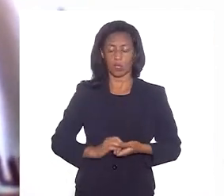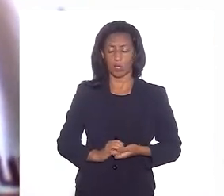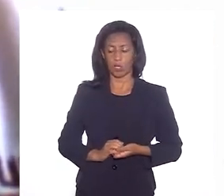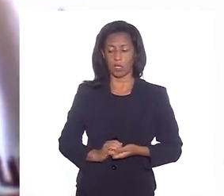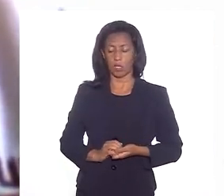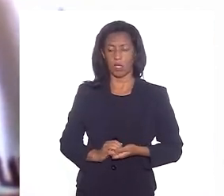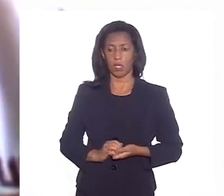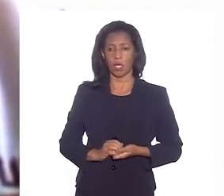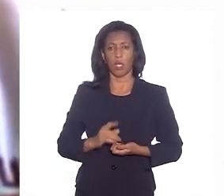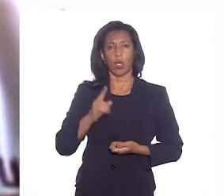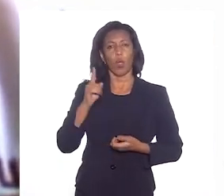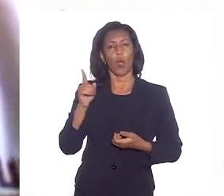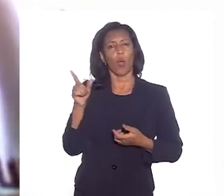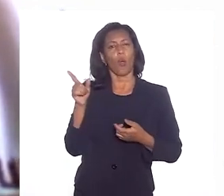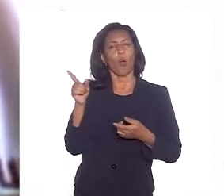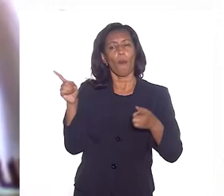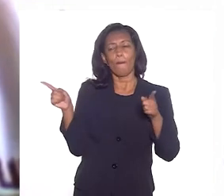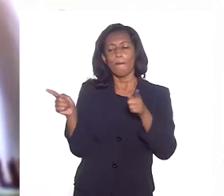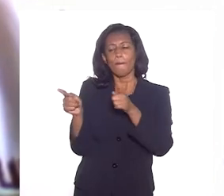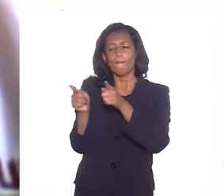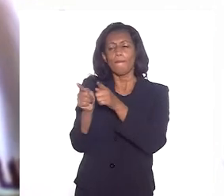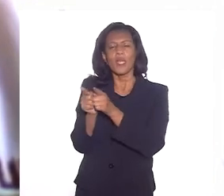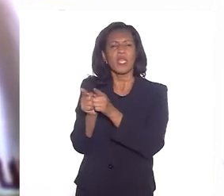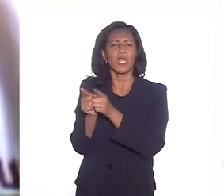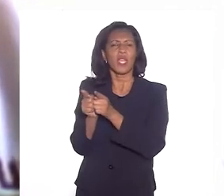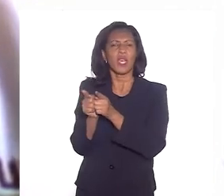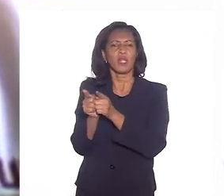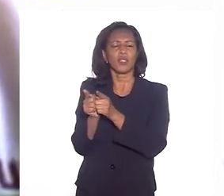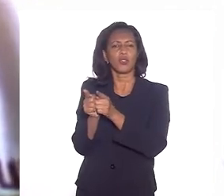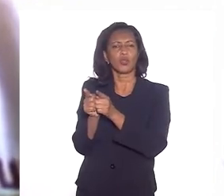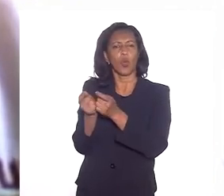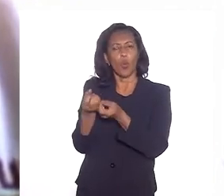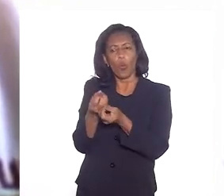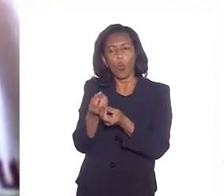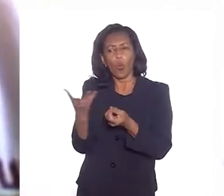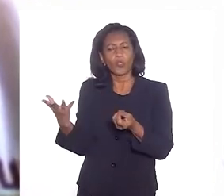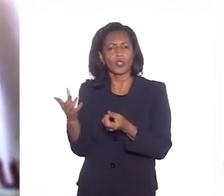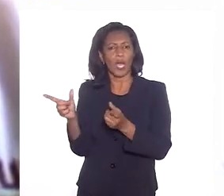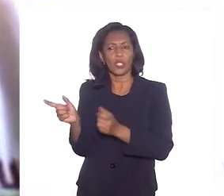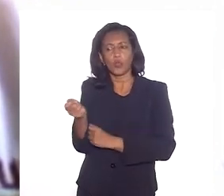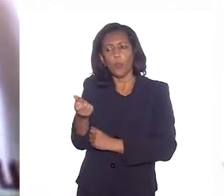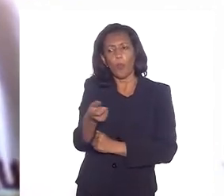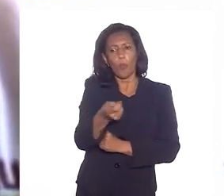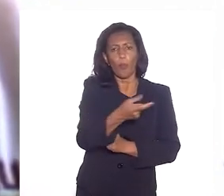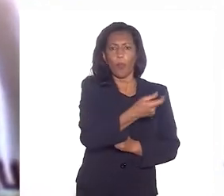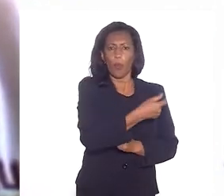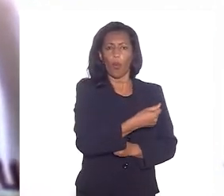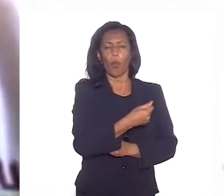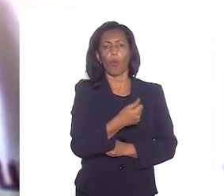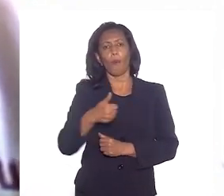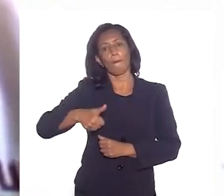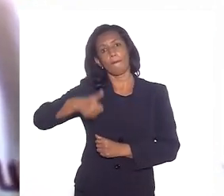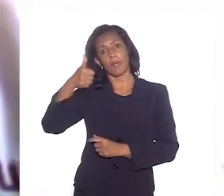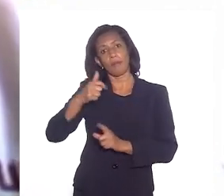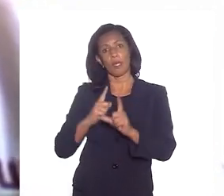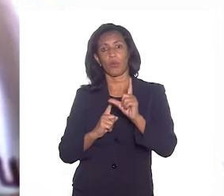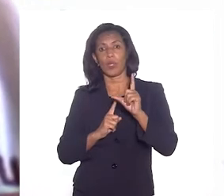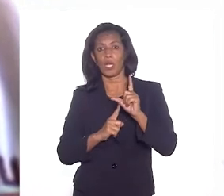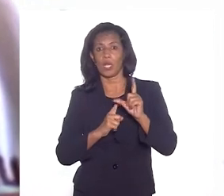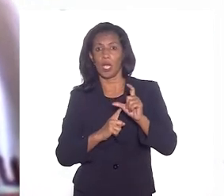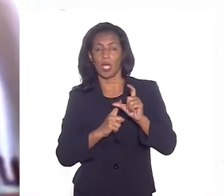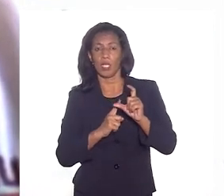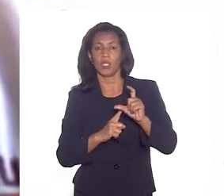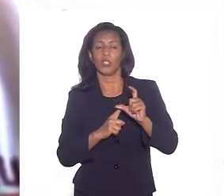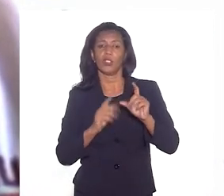Consegui, através de pequenas fornadas, atrair os amigos, né, que são os meus primeiros clientes da família.